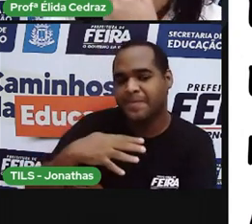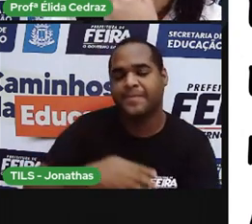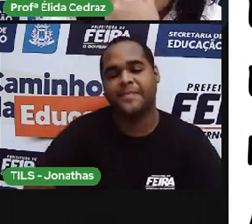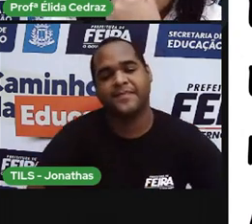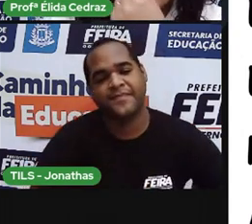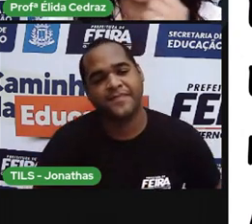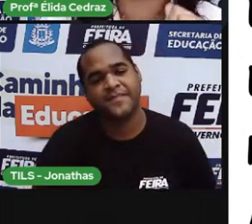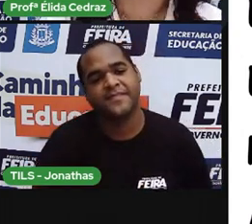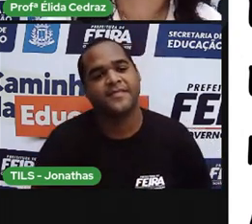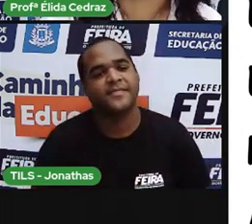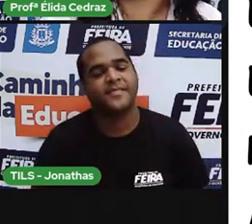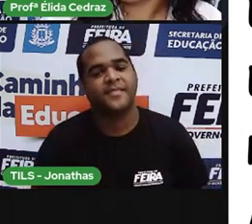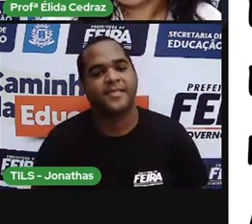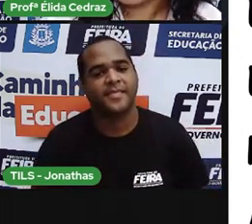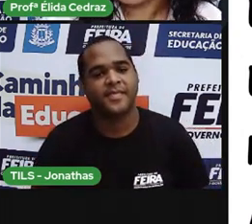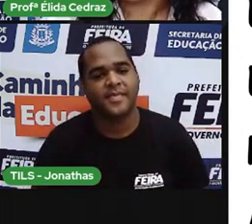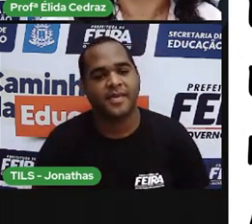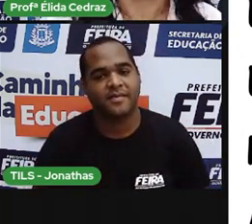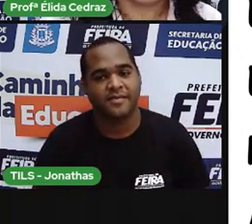chulé!